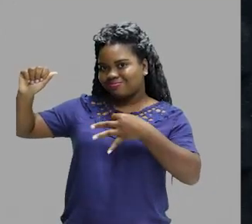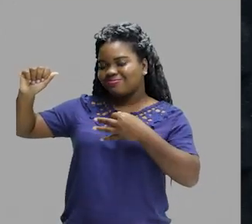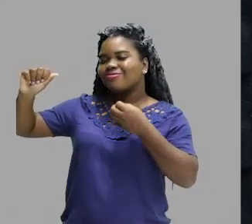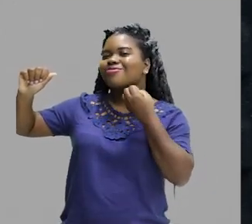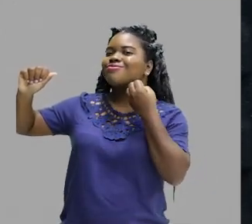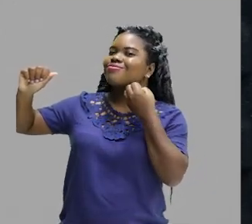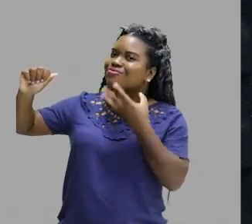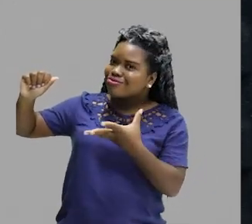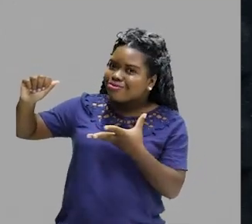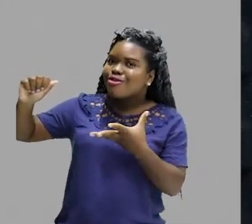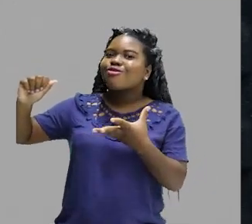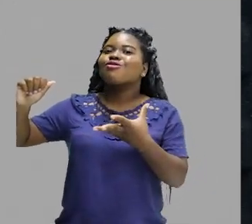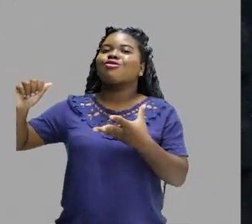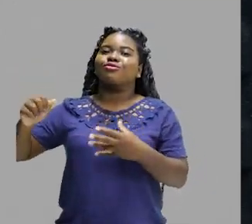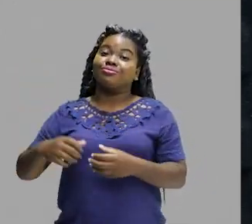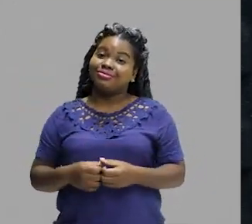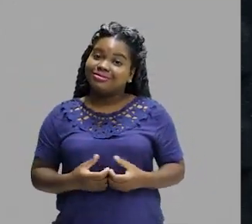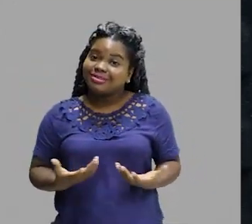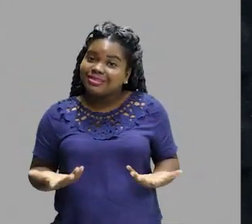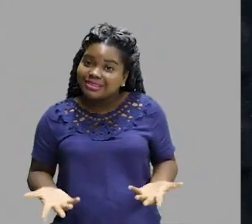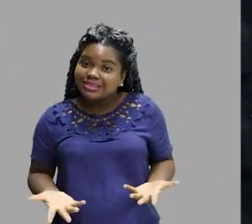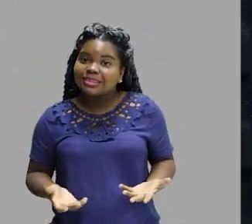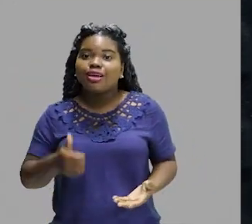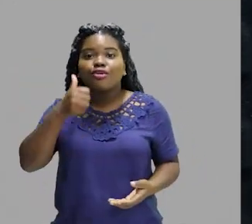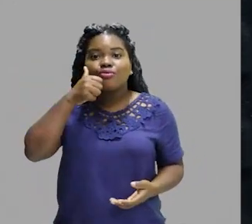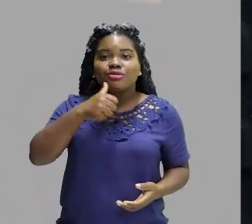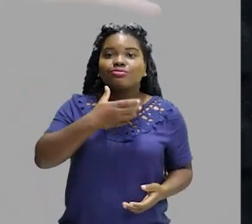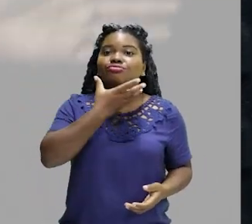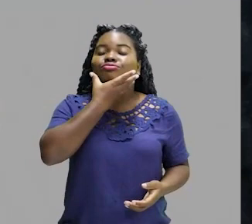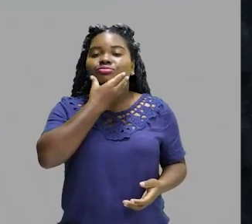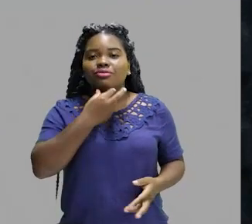Muito bem, queridos chicos e chicas.